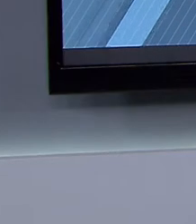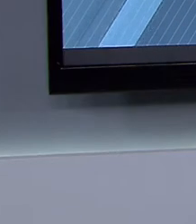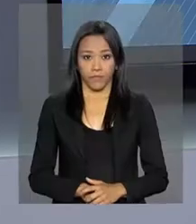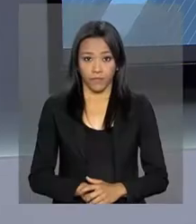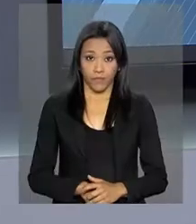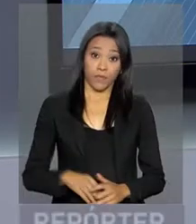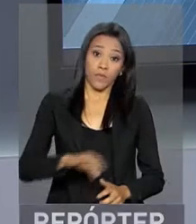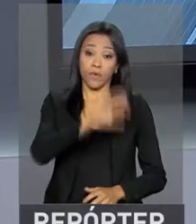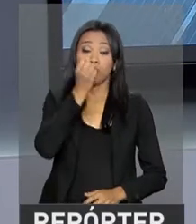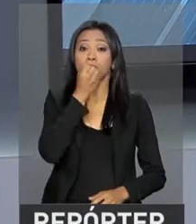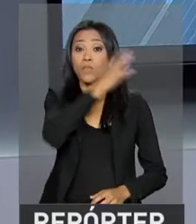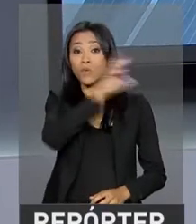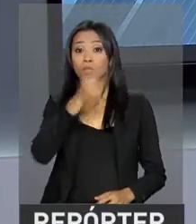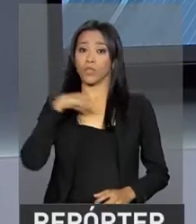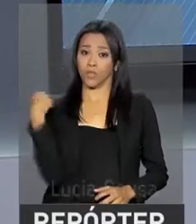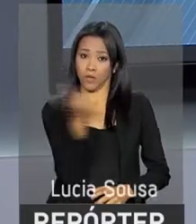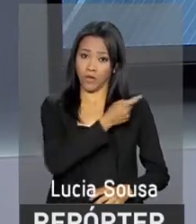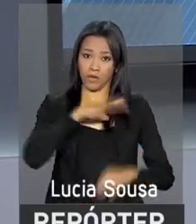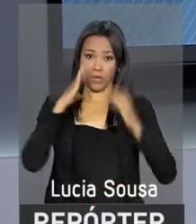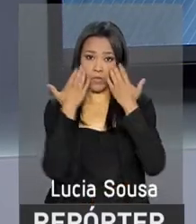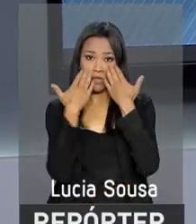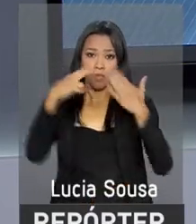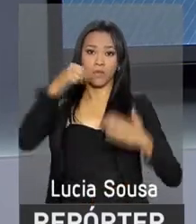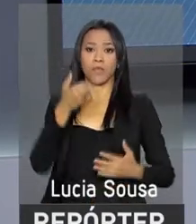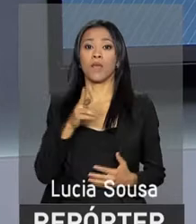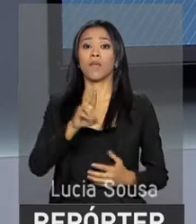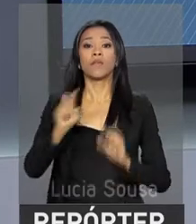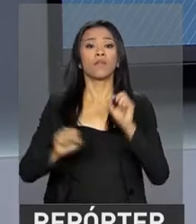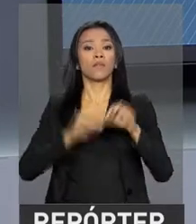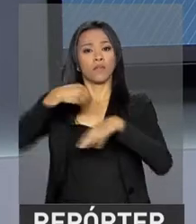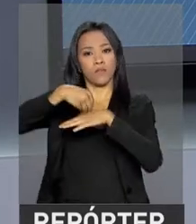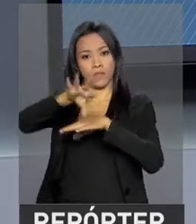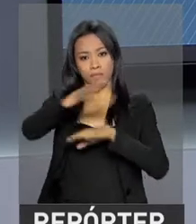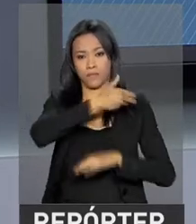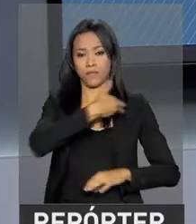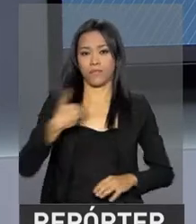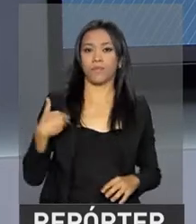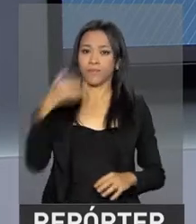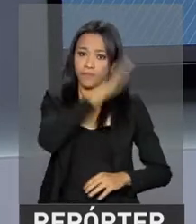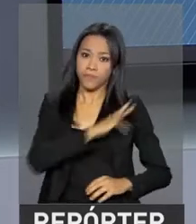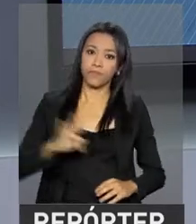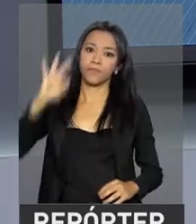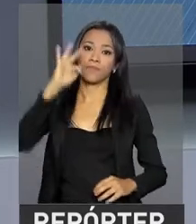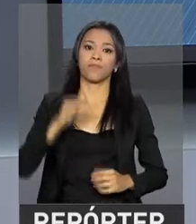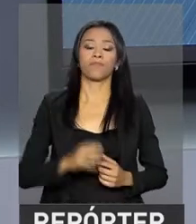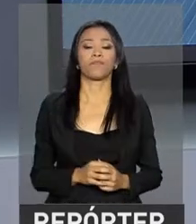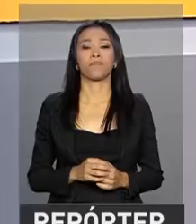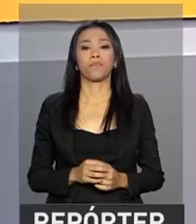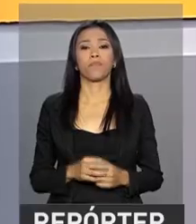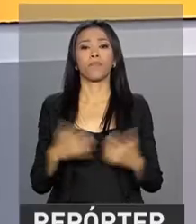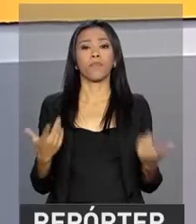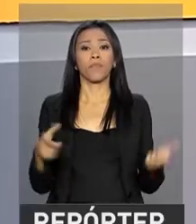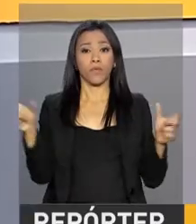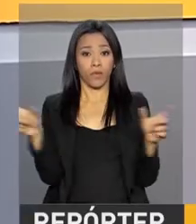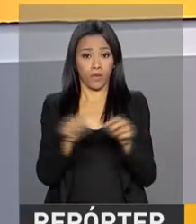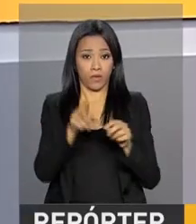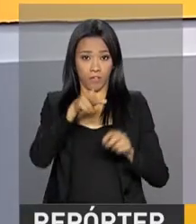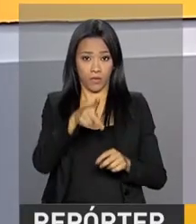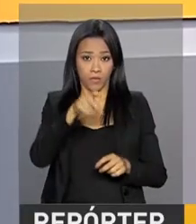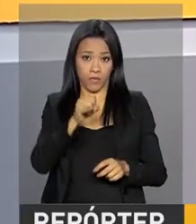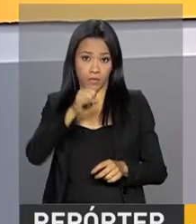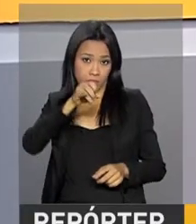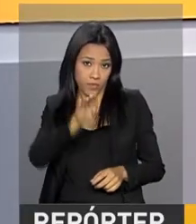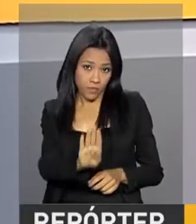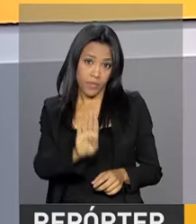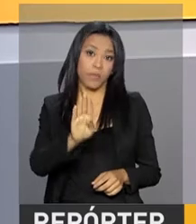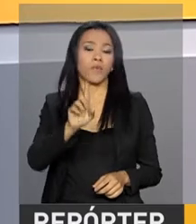olá bom dia estamos de volta com repórter nbr as notícias do governo federal o produto interno